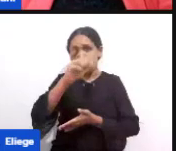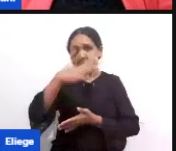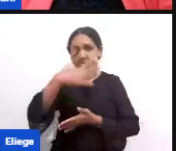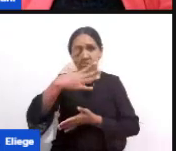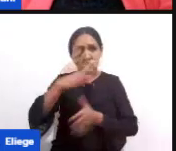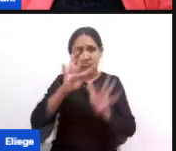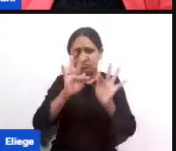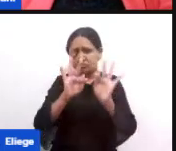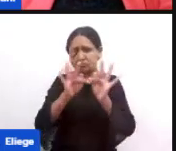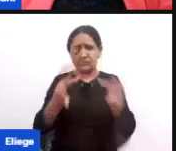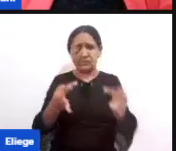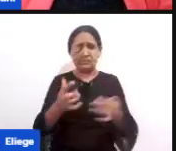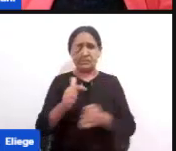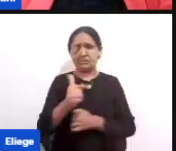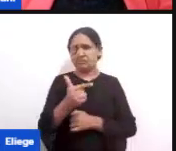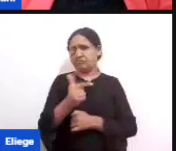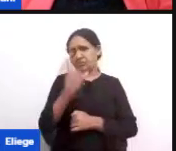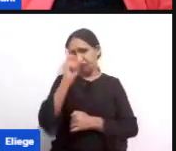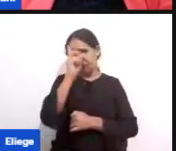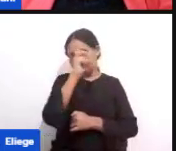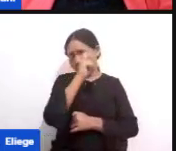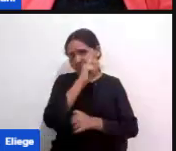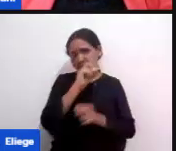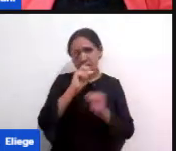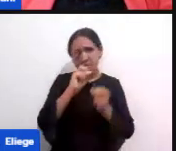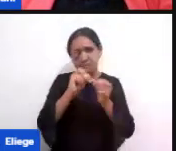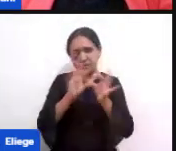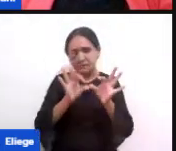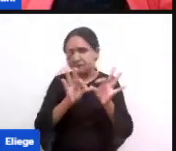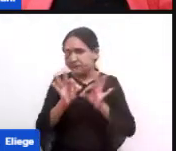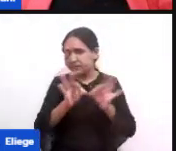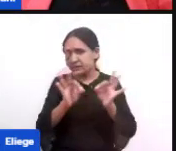muita dificuldade para estar montando um jogo.